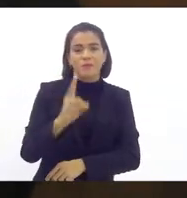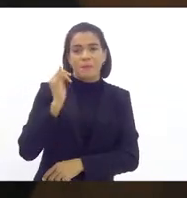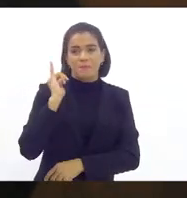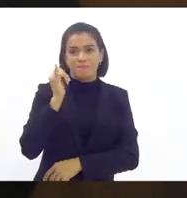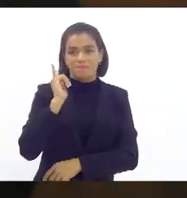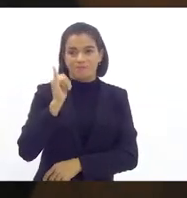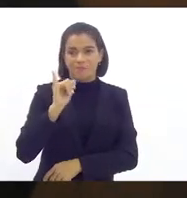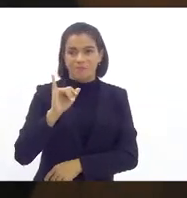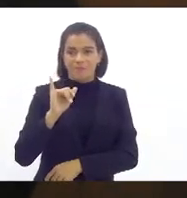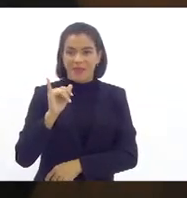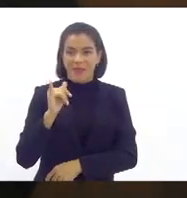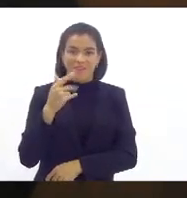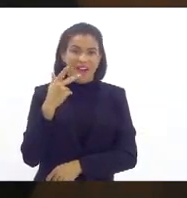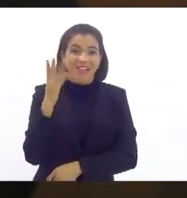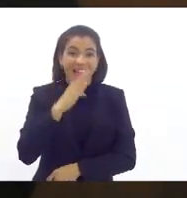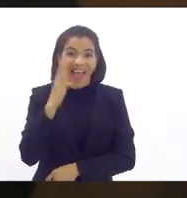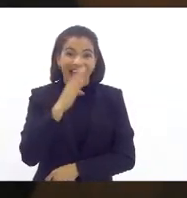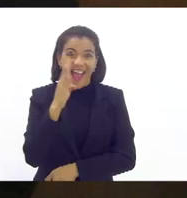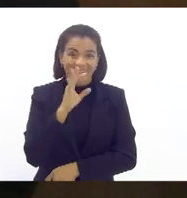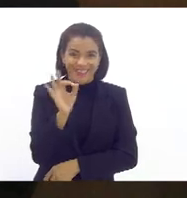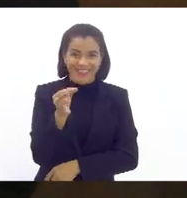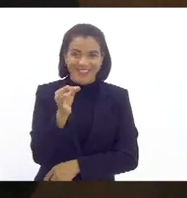nossa... Estou falando muito rápido, não é?